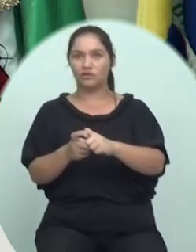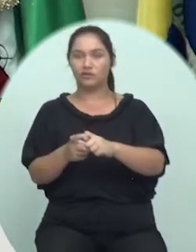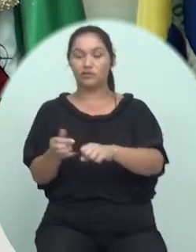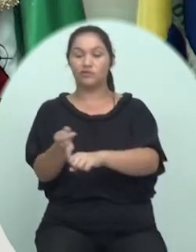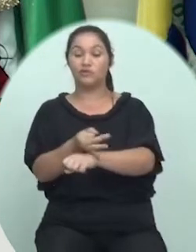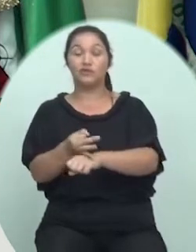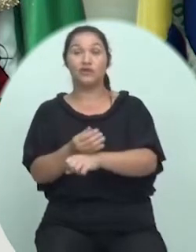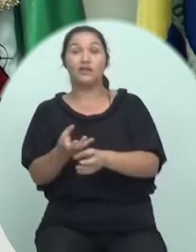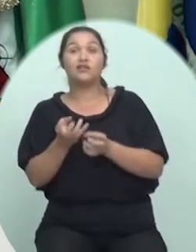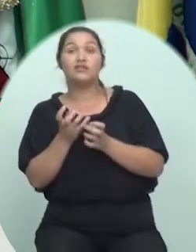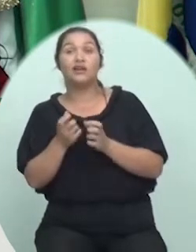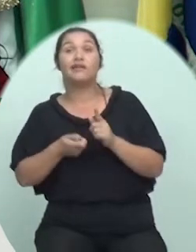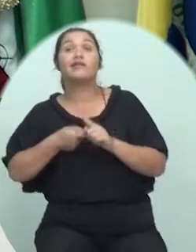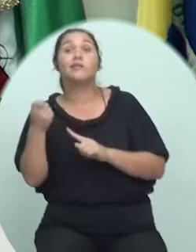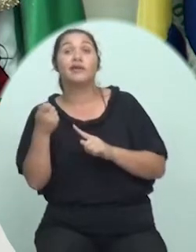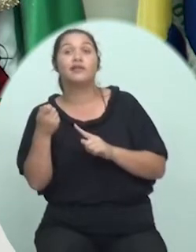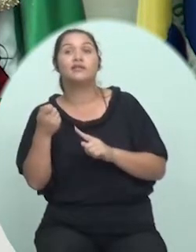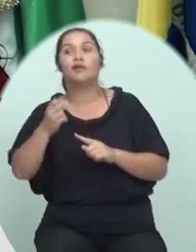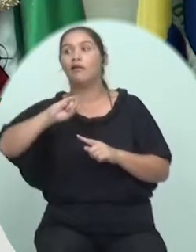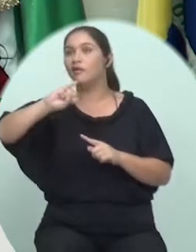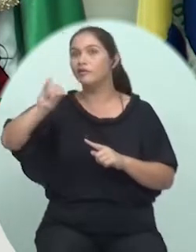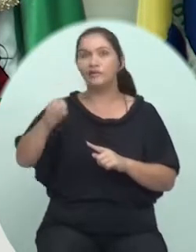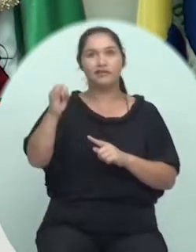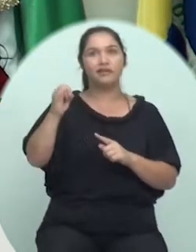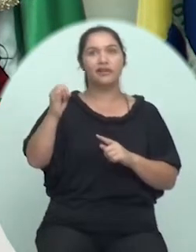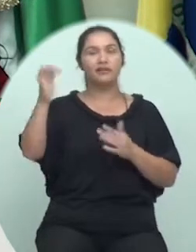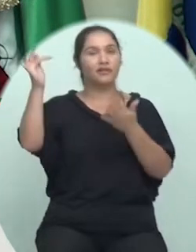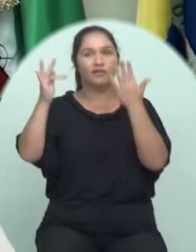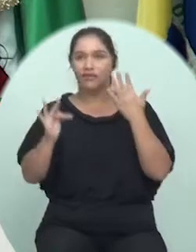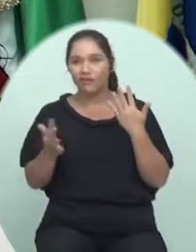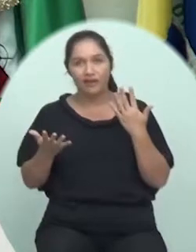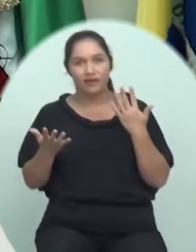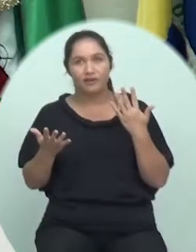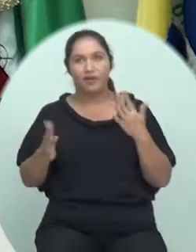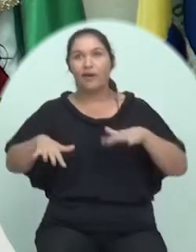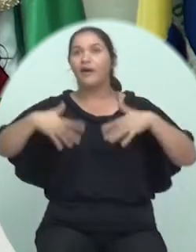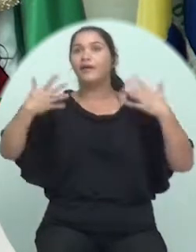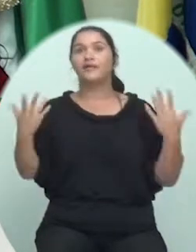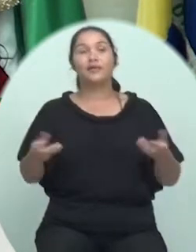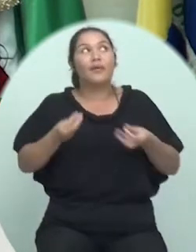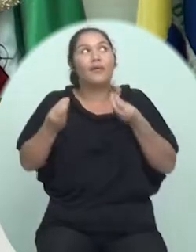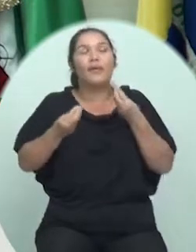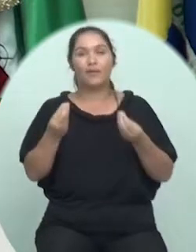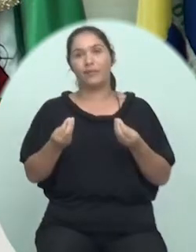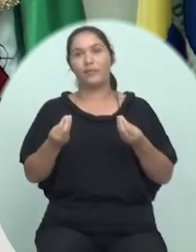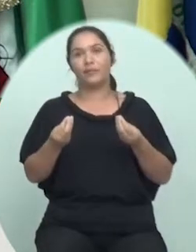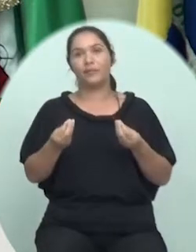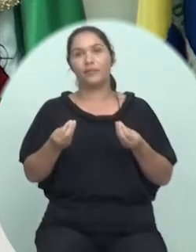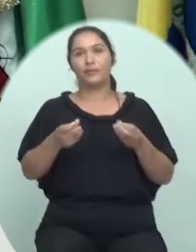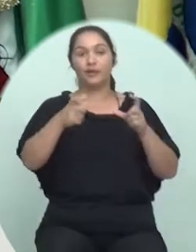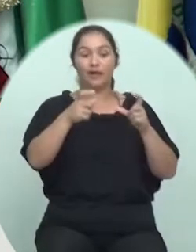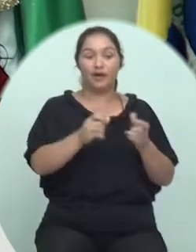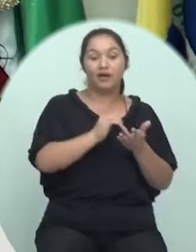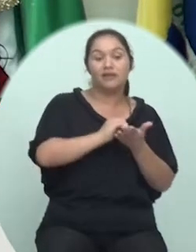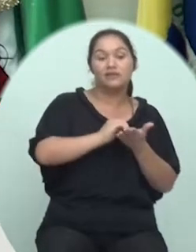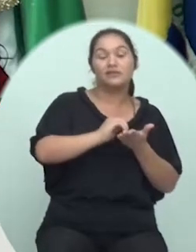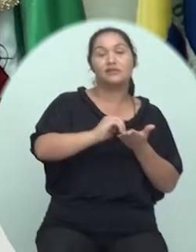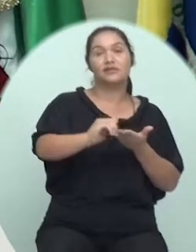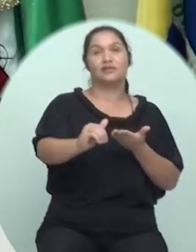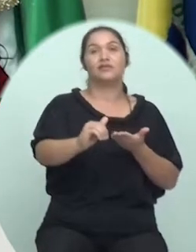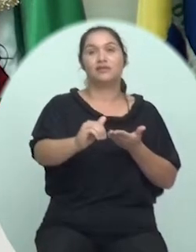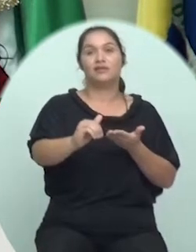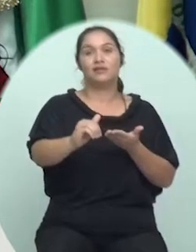de posto de pós-saúde descoberto. Então, essa logística, essa organização que a secretaria tem que fazer. Eu sei que todo mundo gosta de pegar férias em